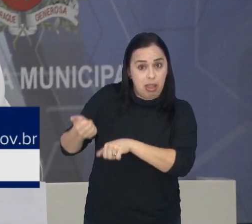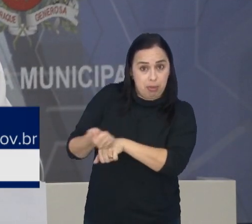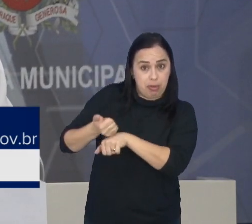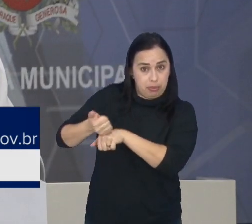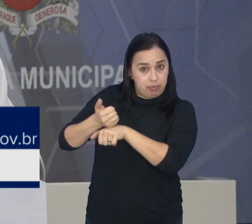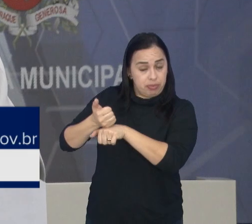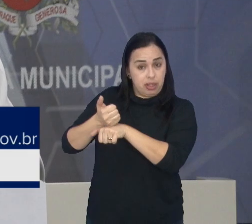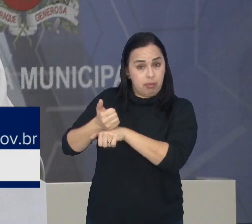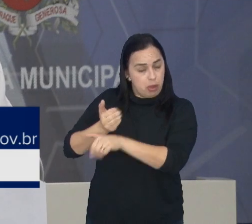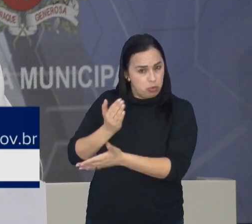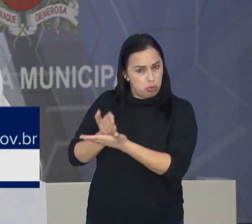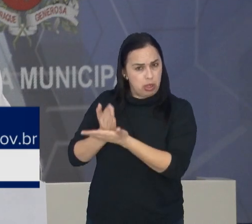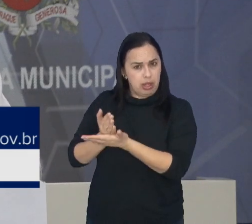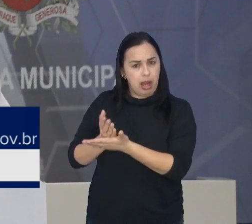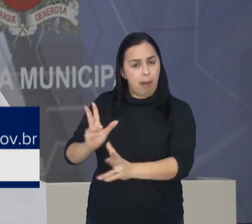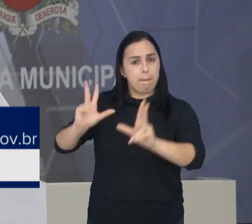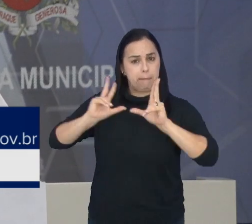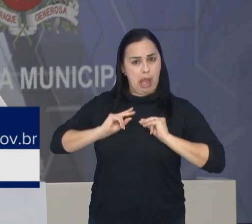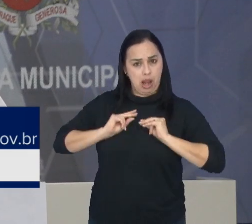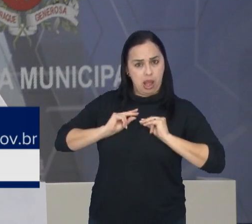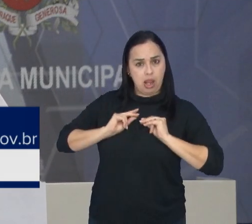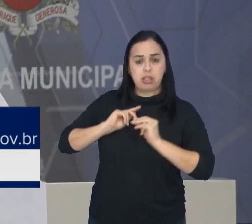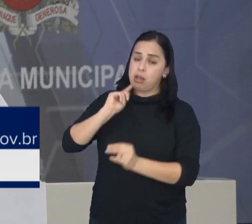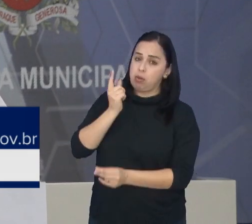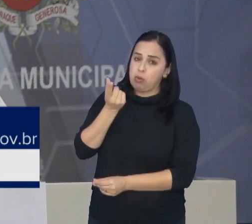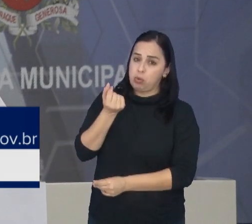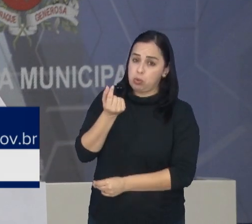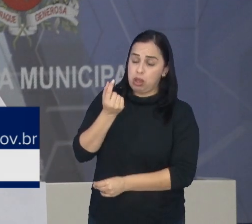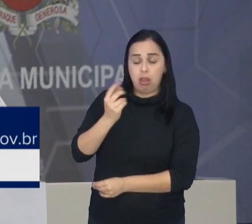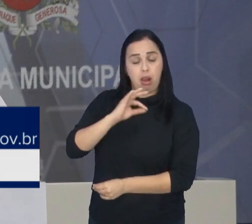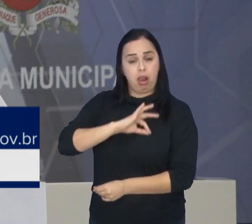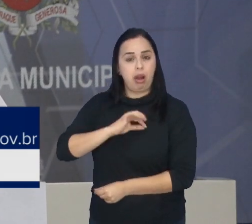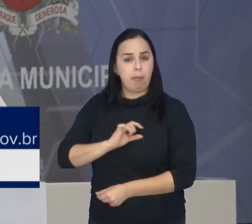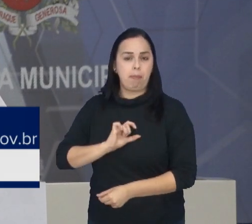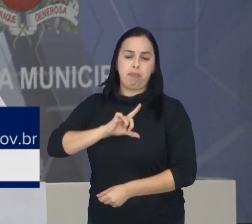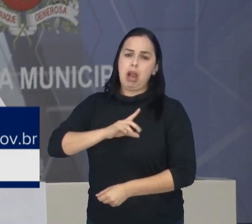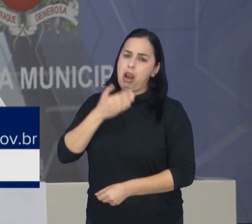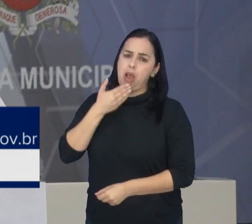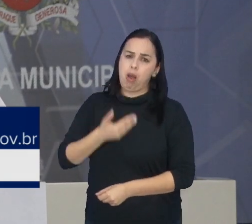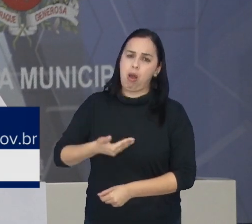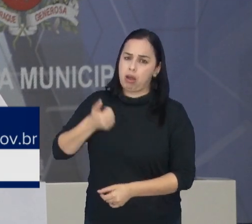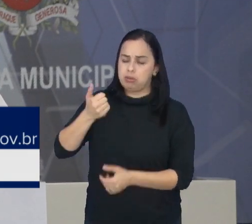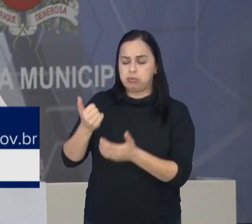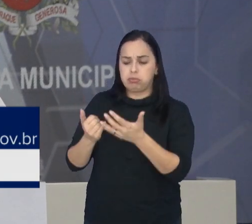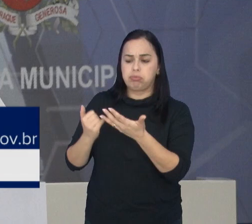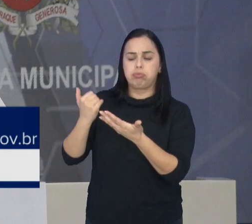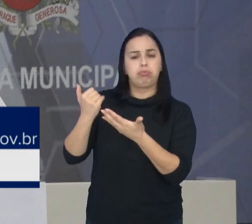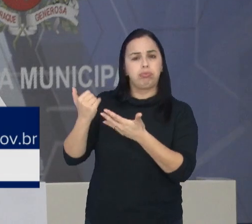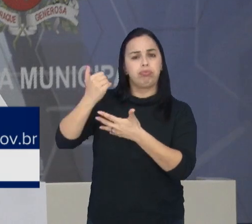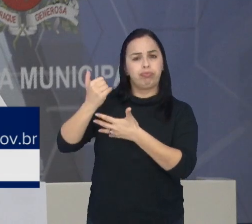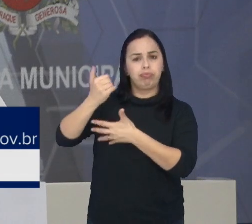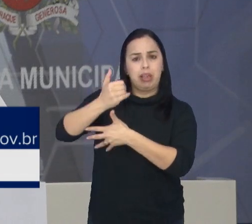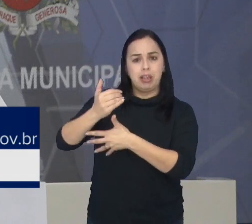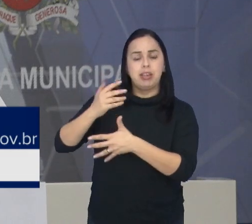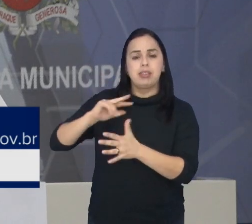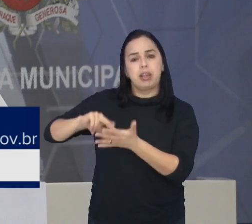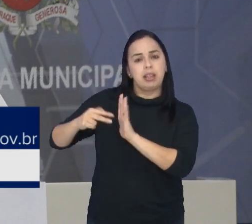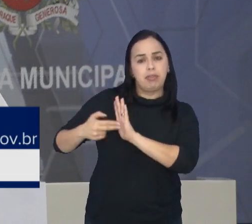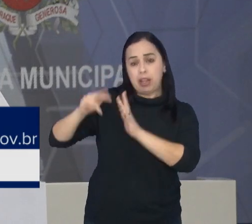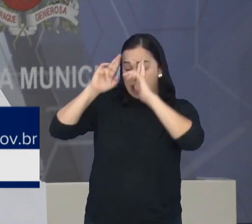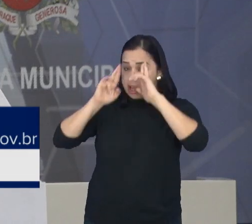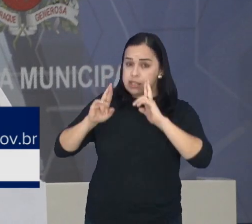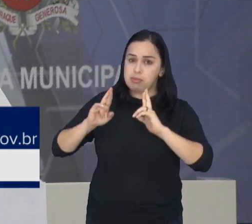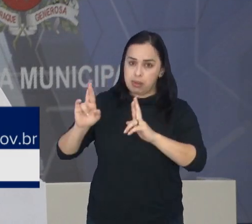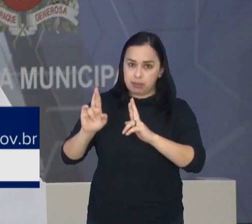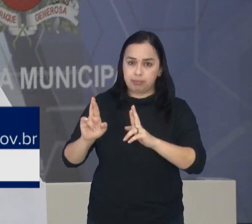pós-graduação, ela vai merecendo mais, melhor salário. Então, é o respeito da progressão de